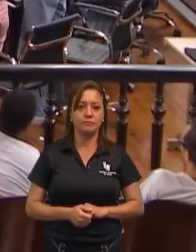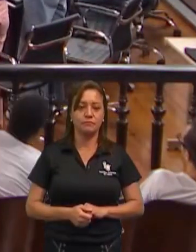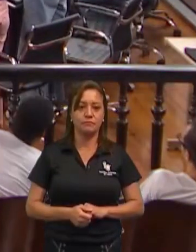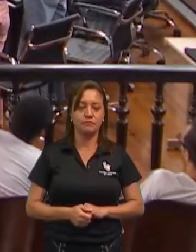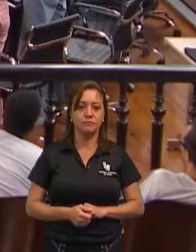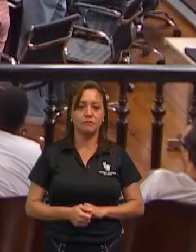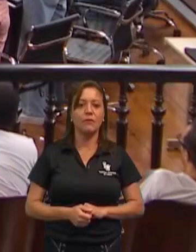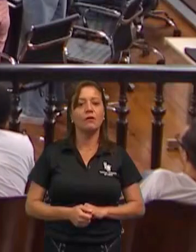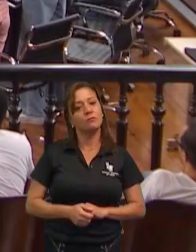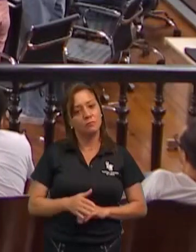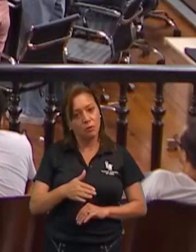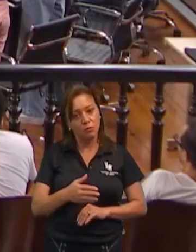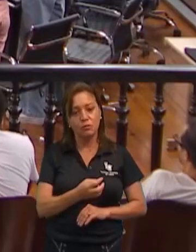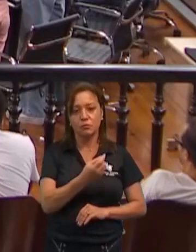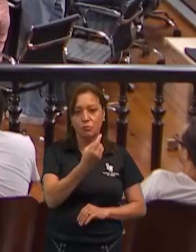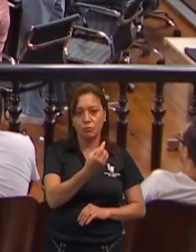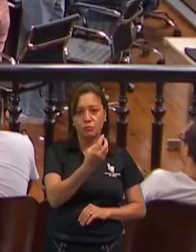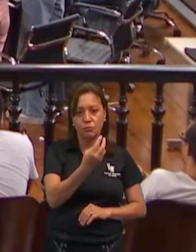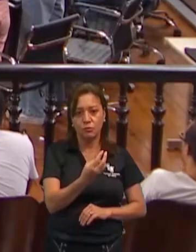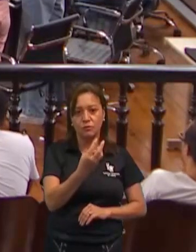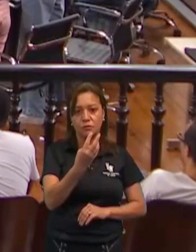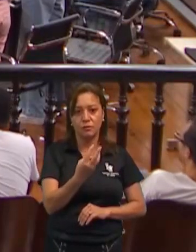Então, nós temos